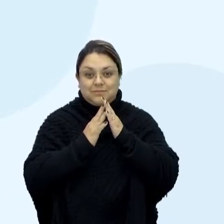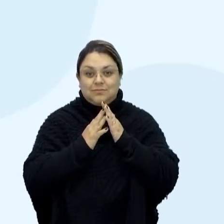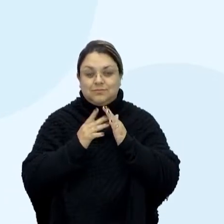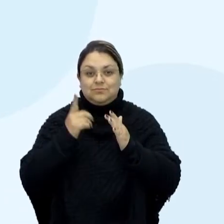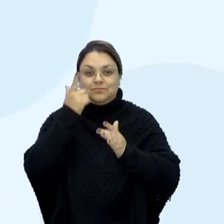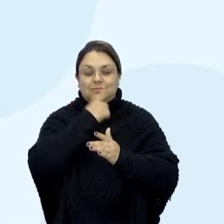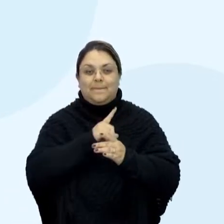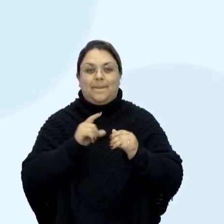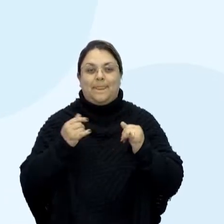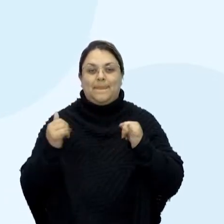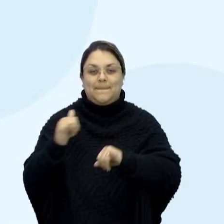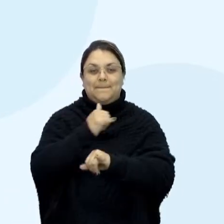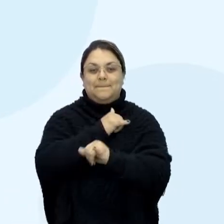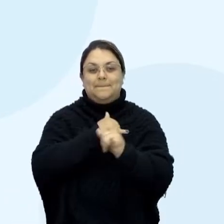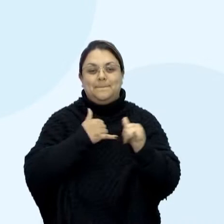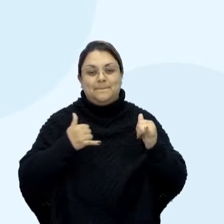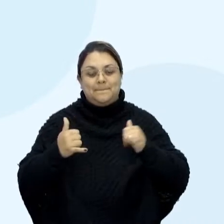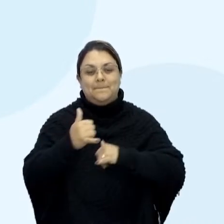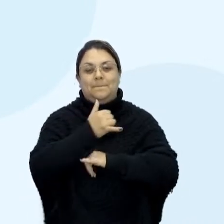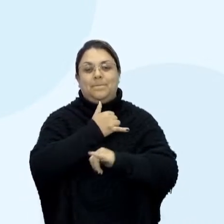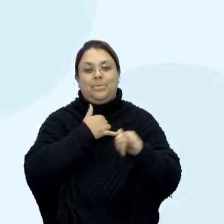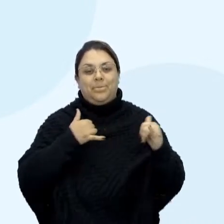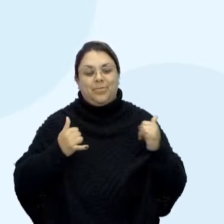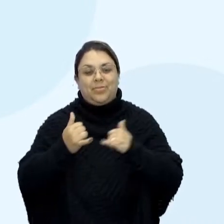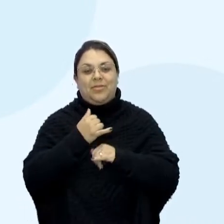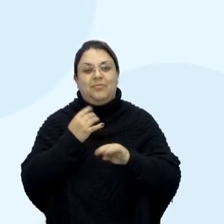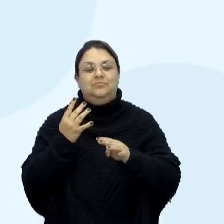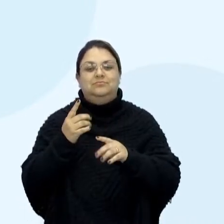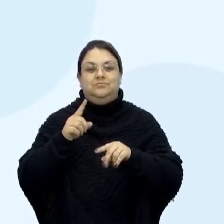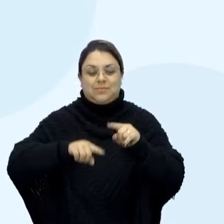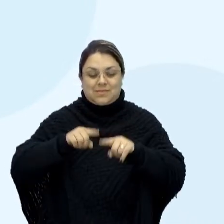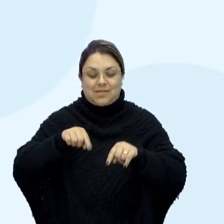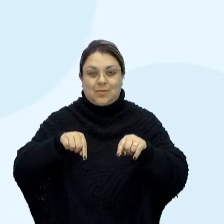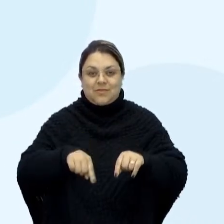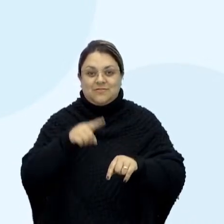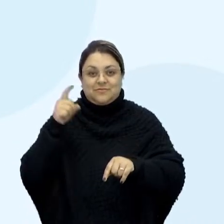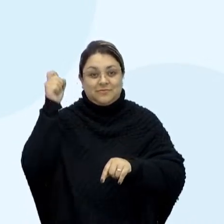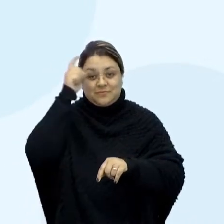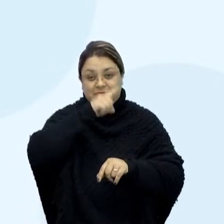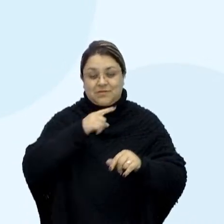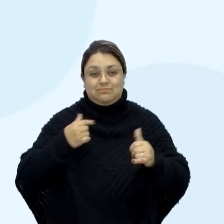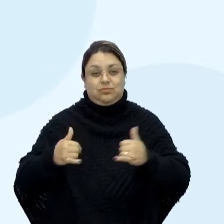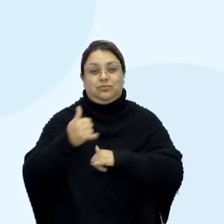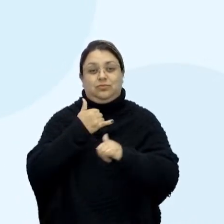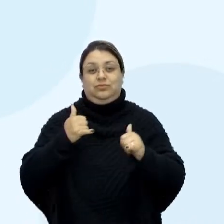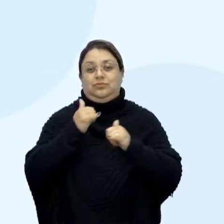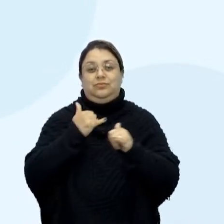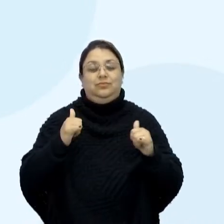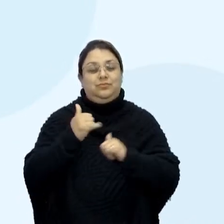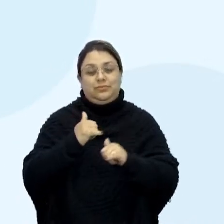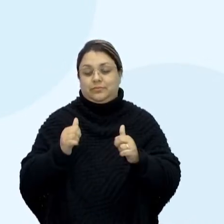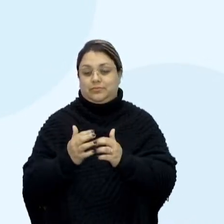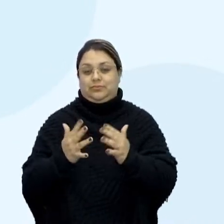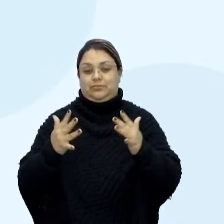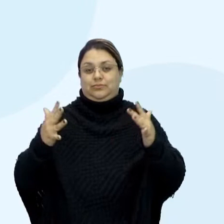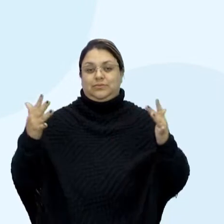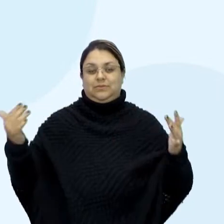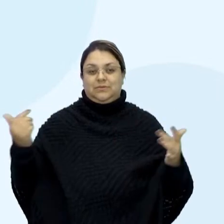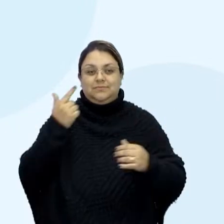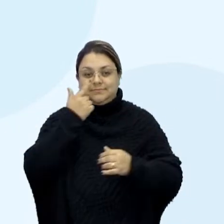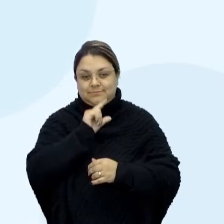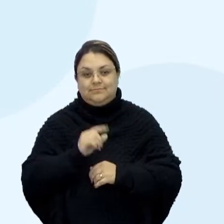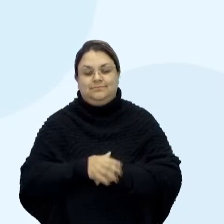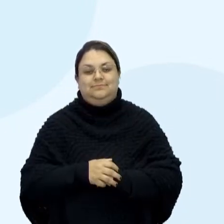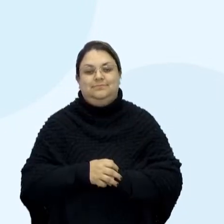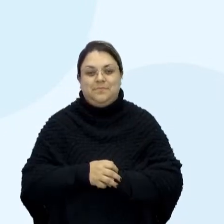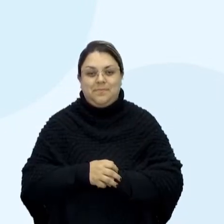elétron o quão o material oferece dificuldade para esse elétron sair aí da órbita, para emitir luz, para conduzir.